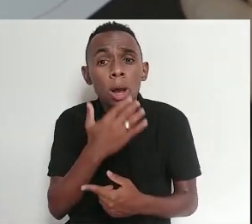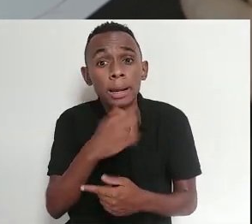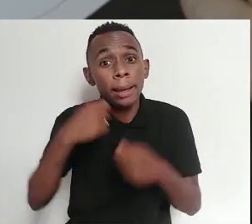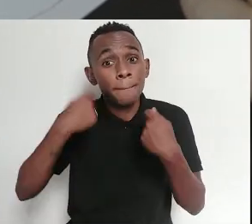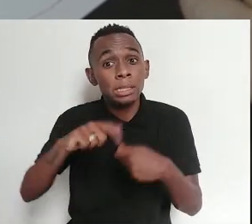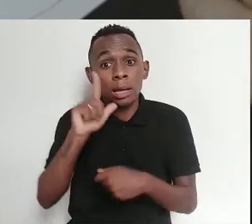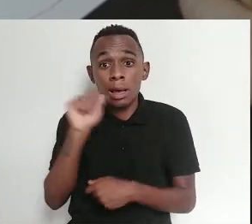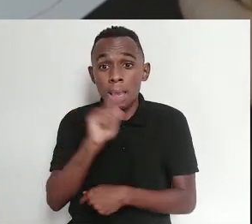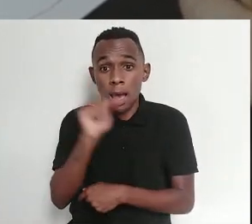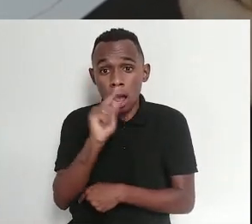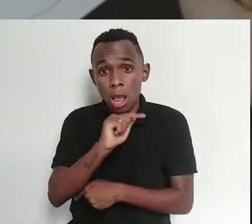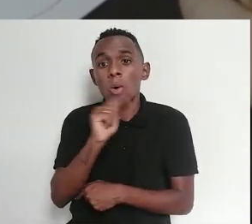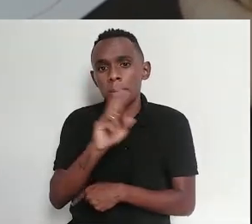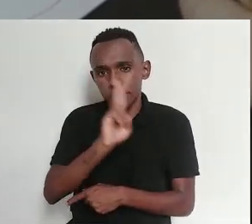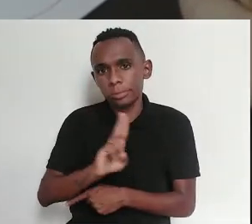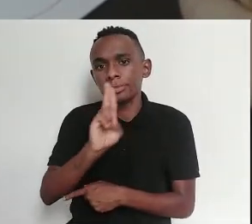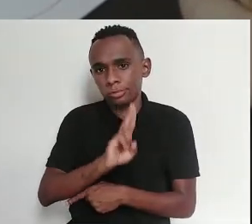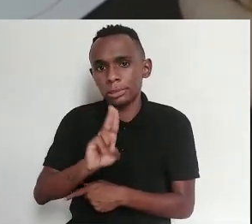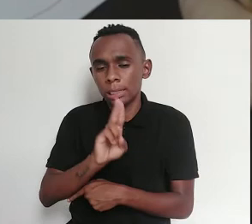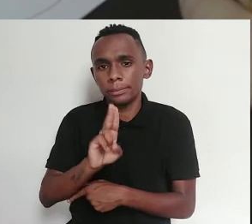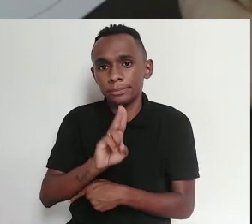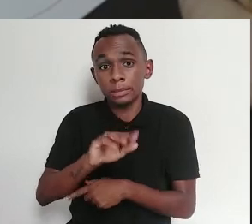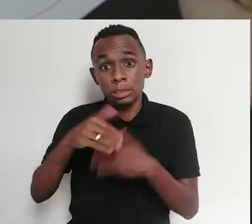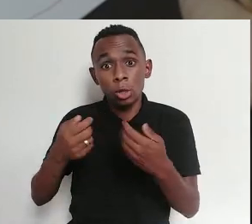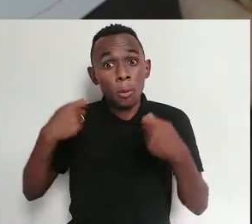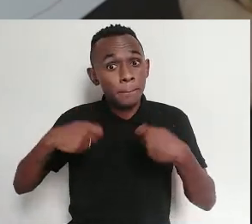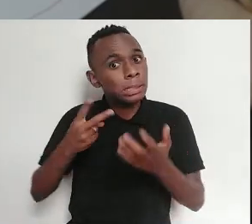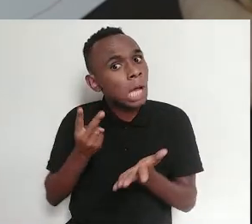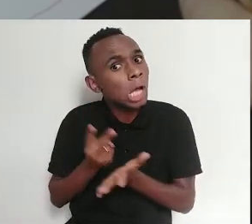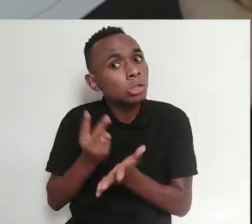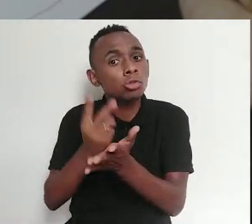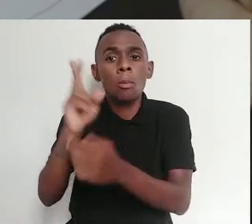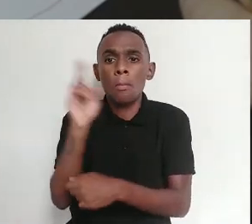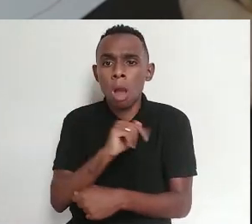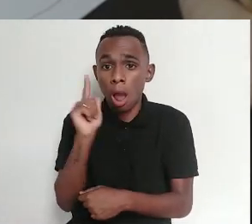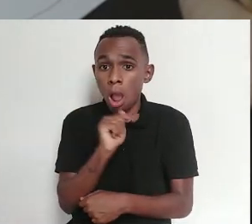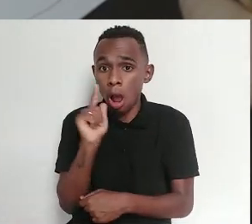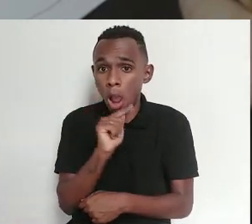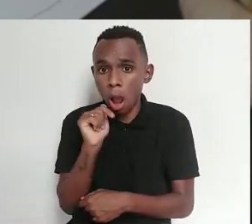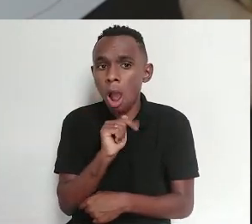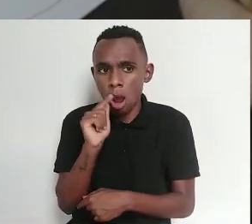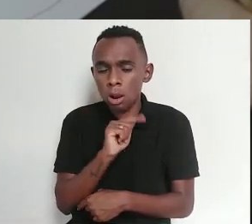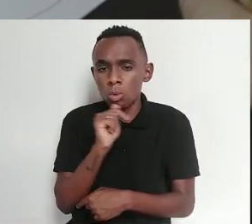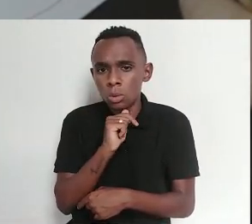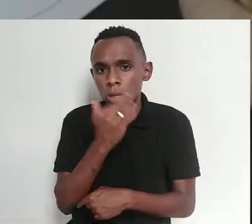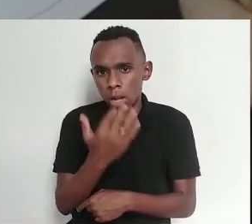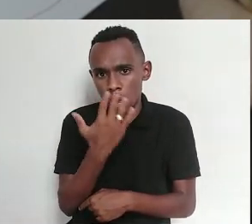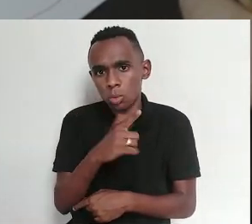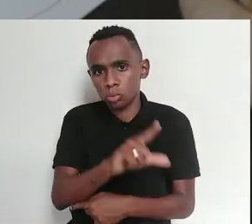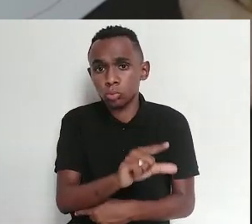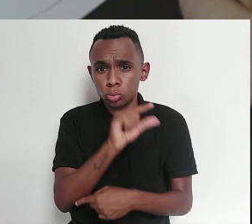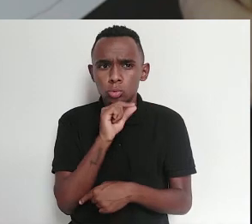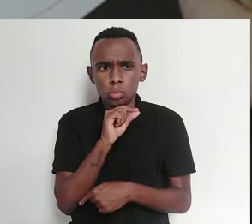muita água para funcionar. Então a gente tem que sempre colocar bastante água na cor que a gente quer, faz